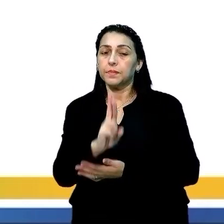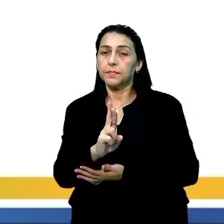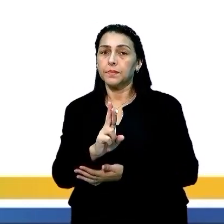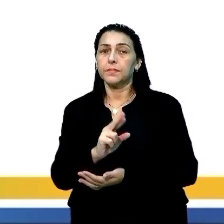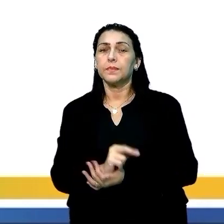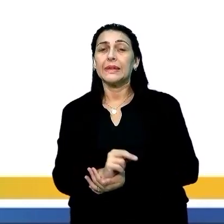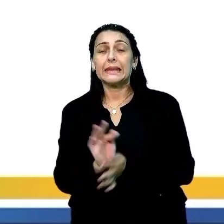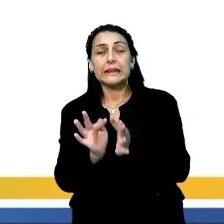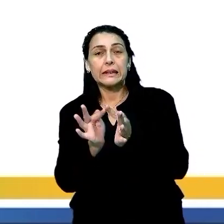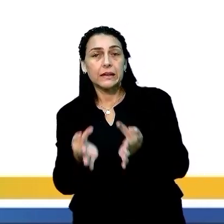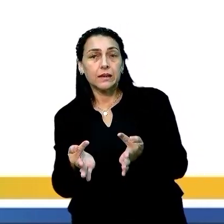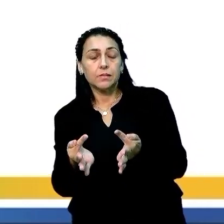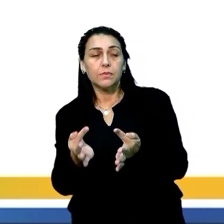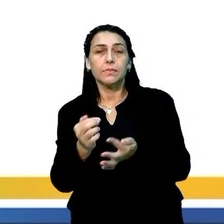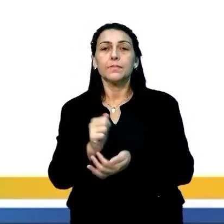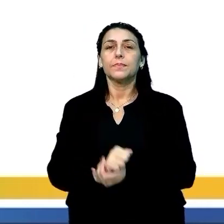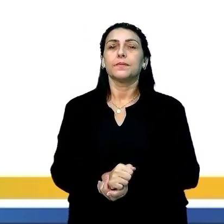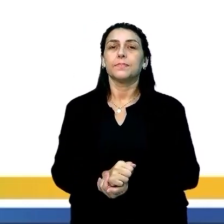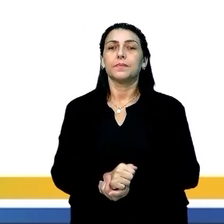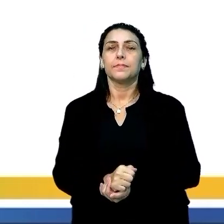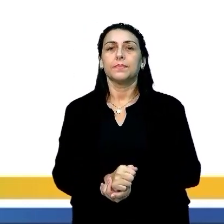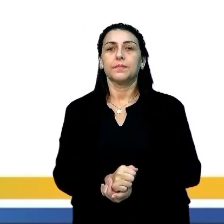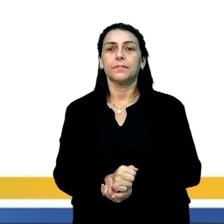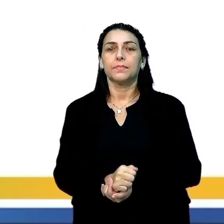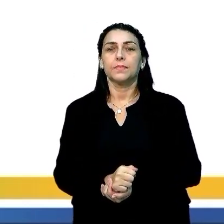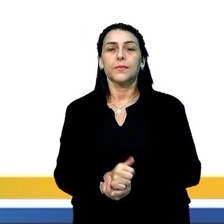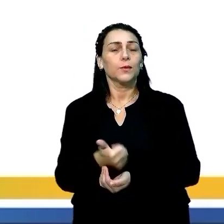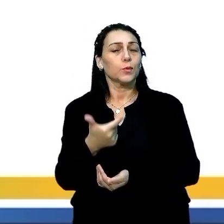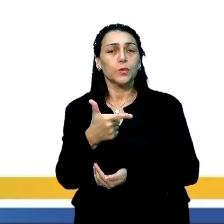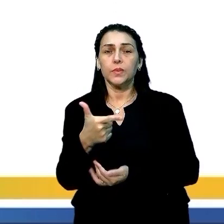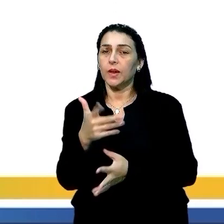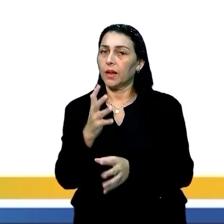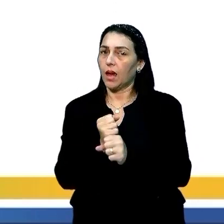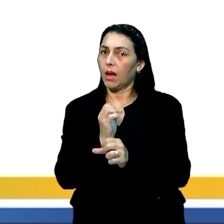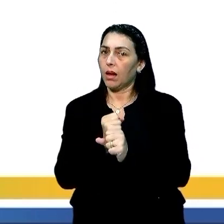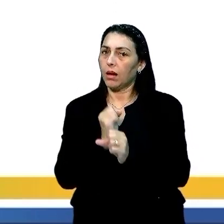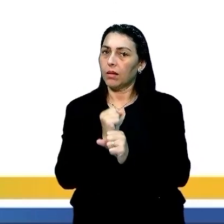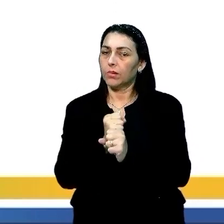ela é bem simples, tá? Não tem muito cálculo.